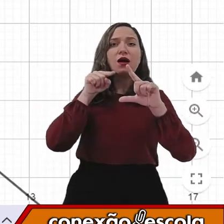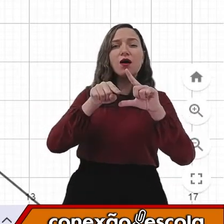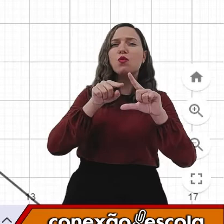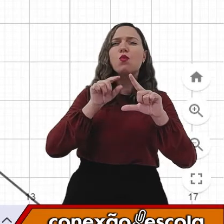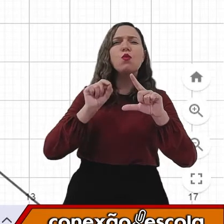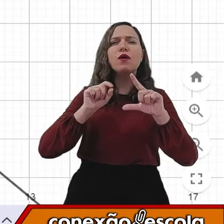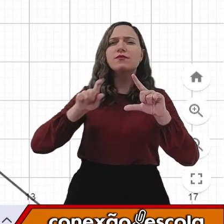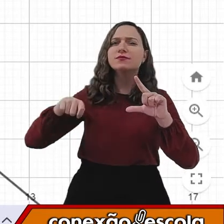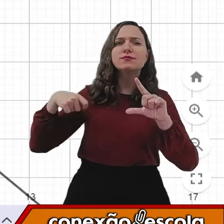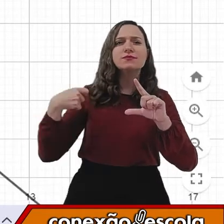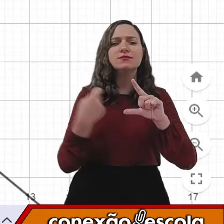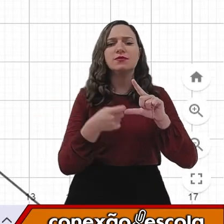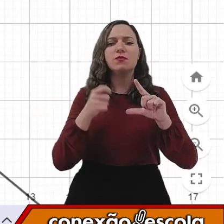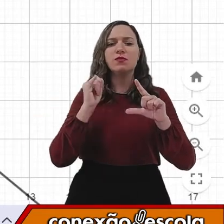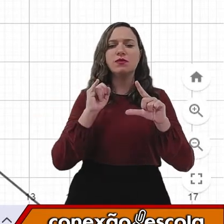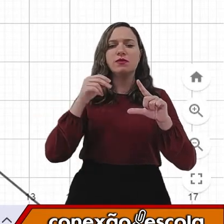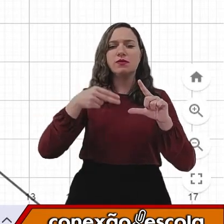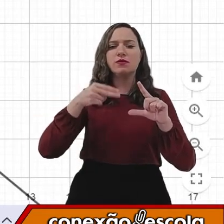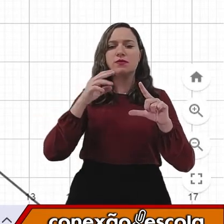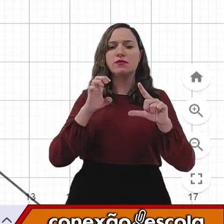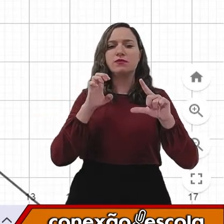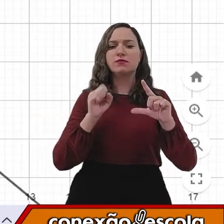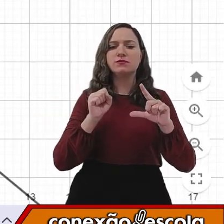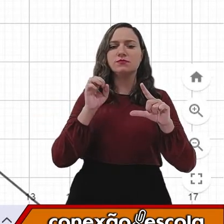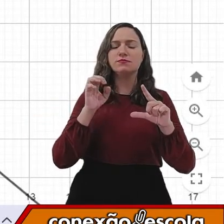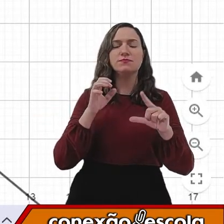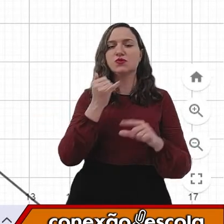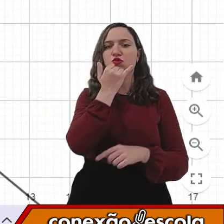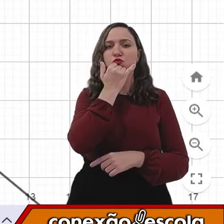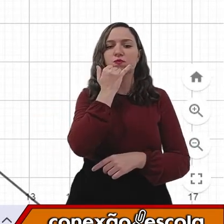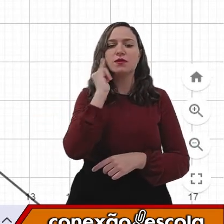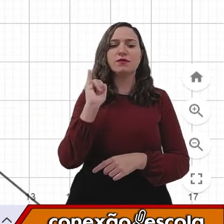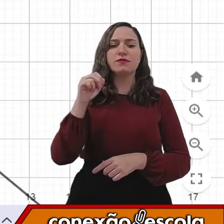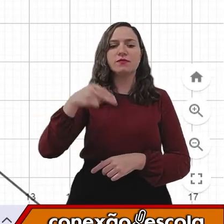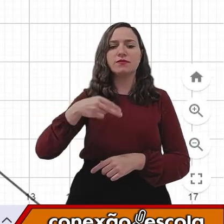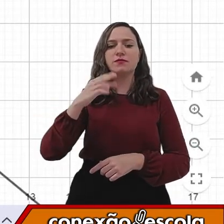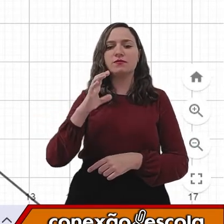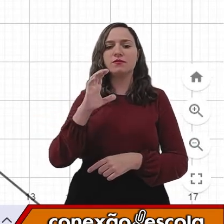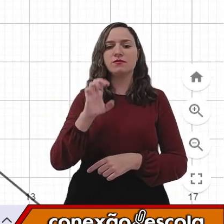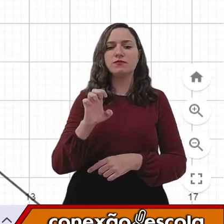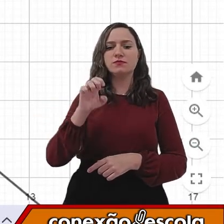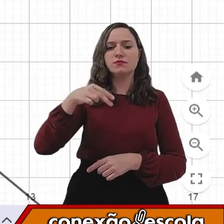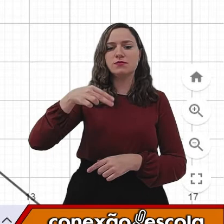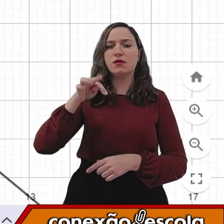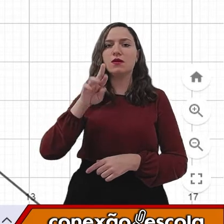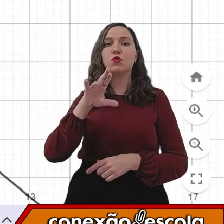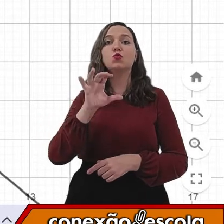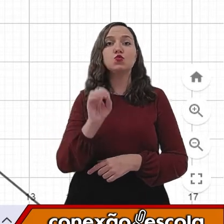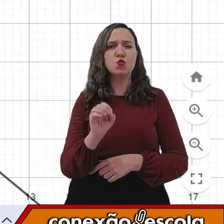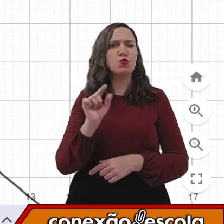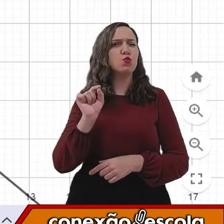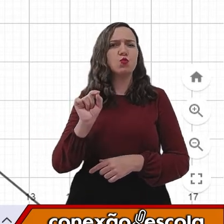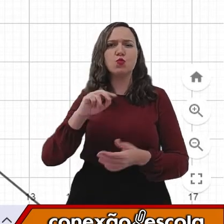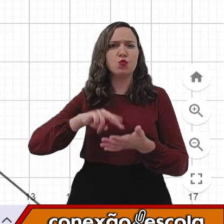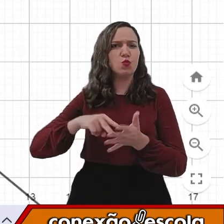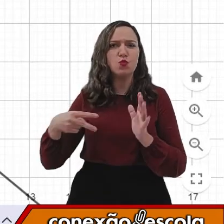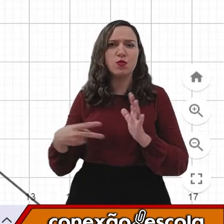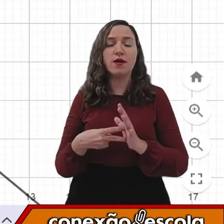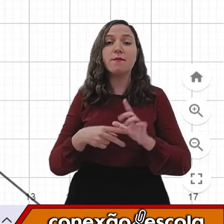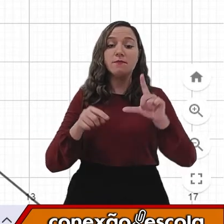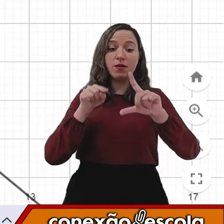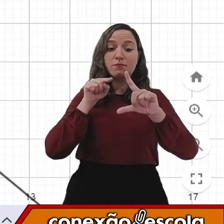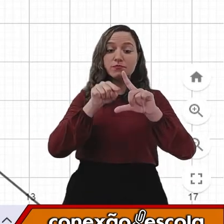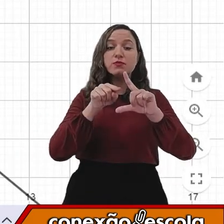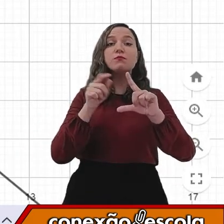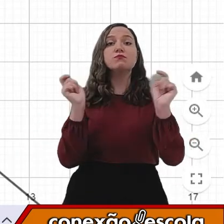Ele se chama incentro. E ele é importante porque ele nos oportuniza construir uma